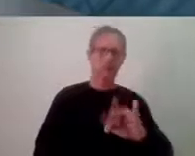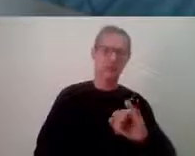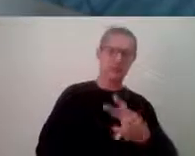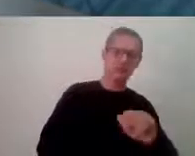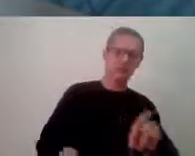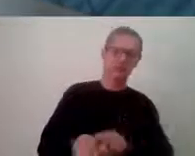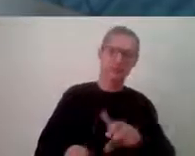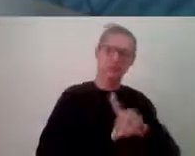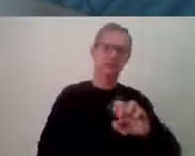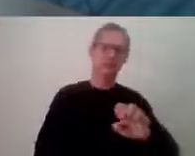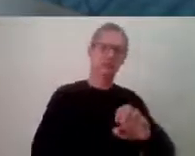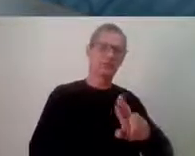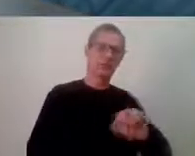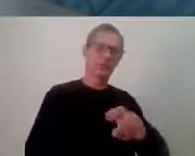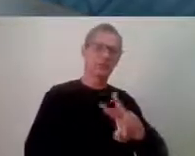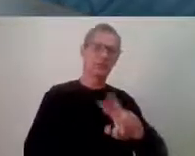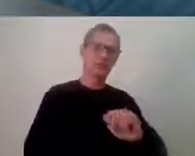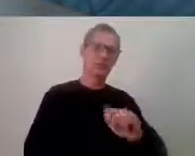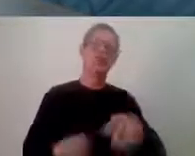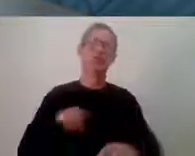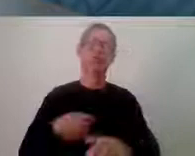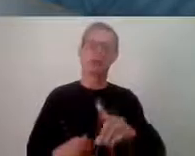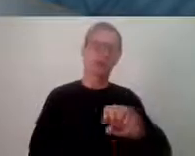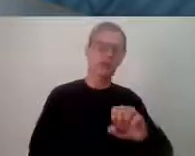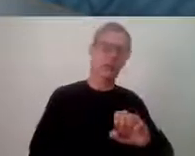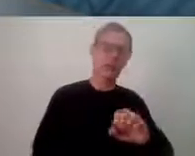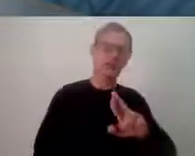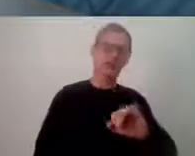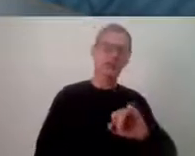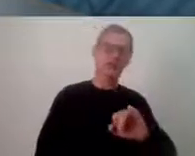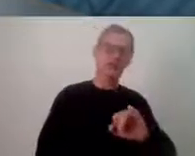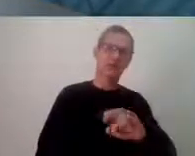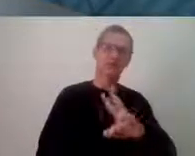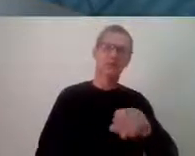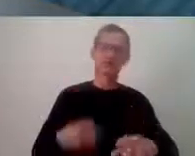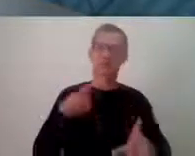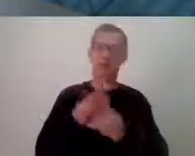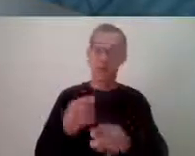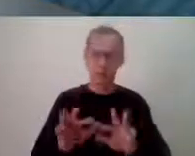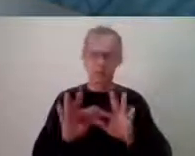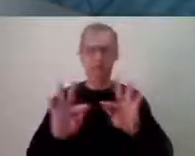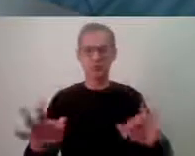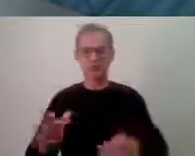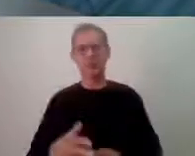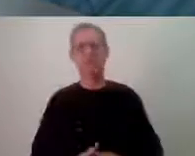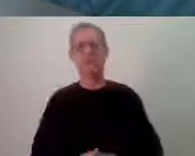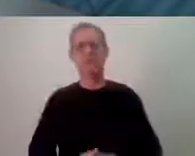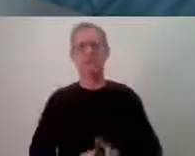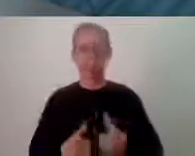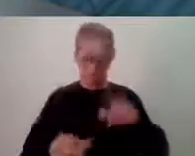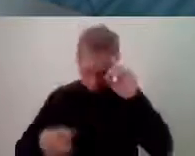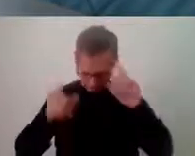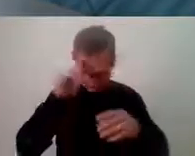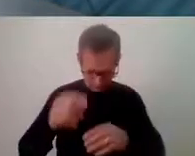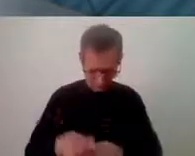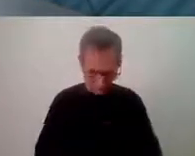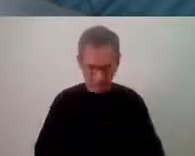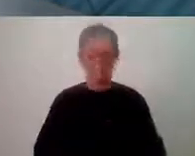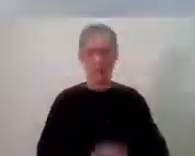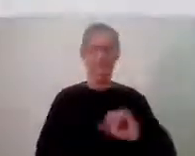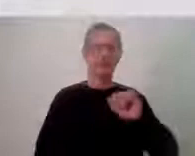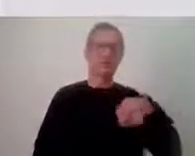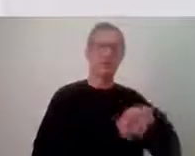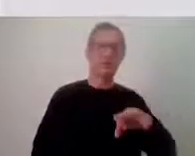quando eu derivo, eu chego na função ali dentro da minha integral. Essa que é a ideia das integrais indefinidas. Acompanhe no